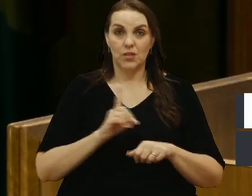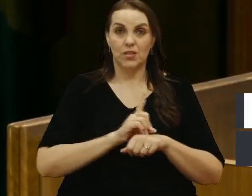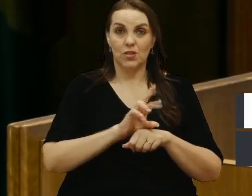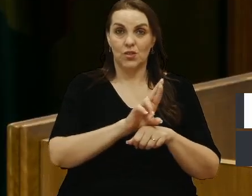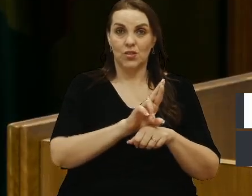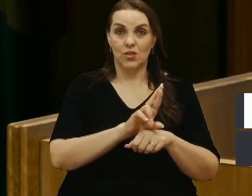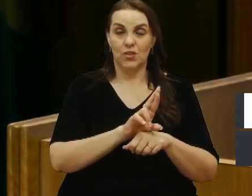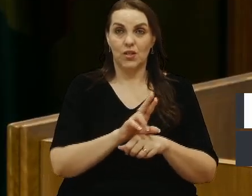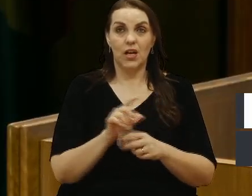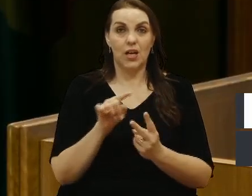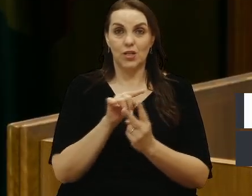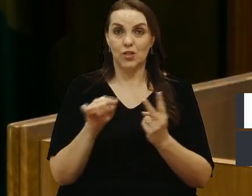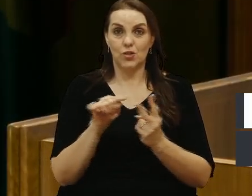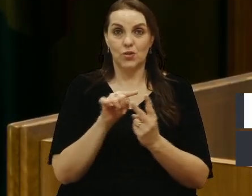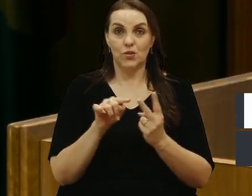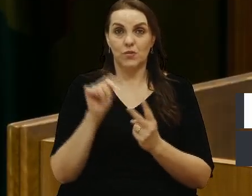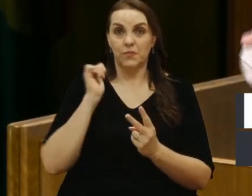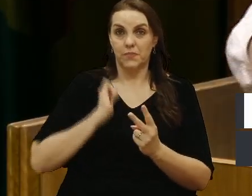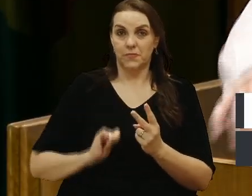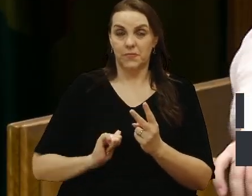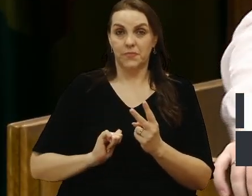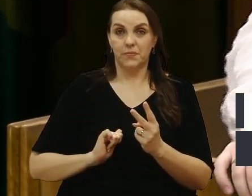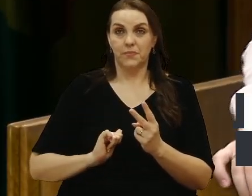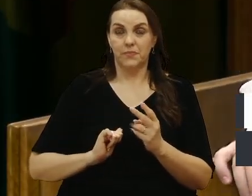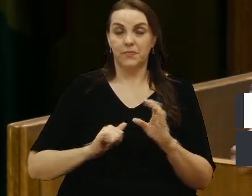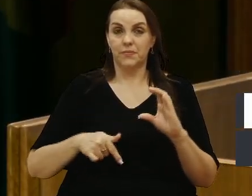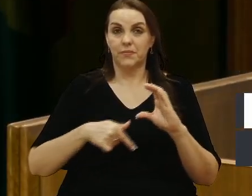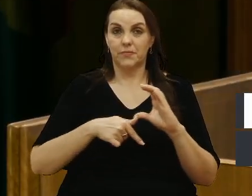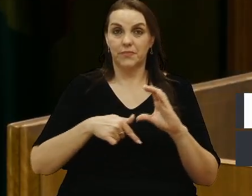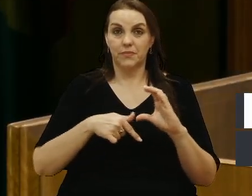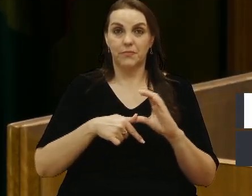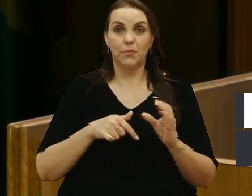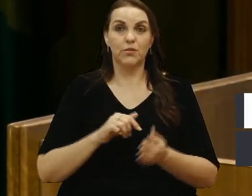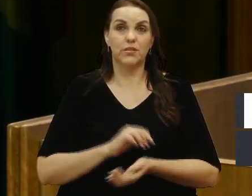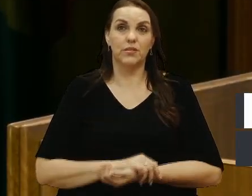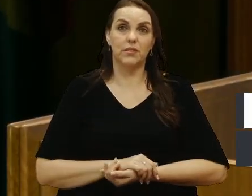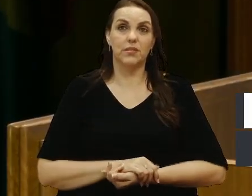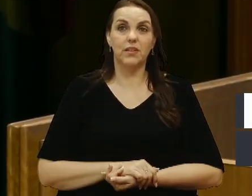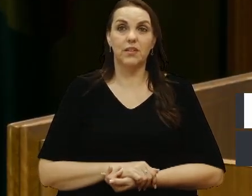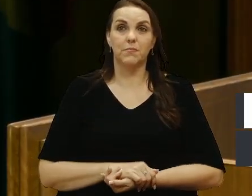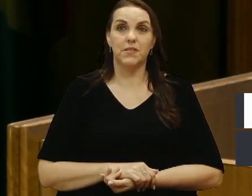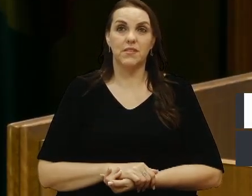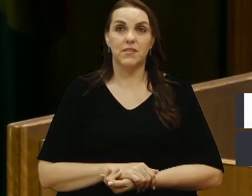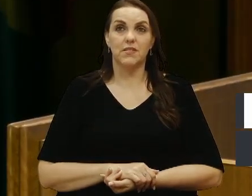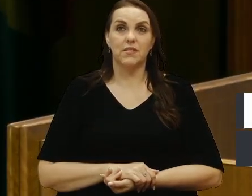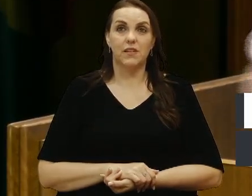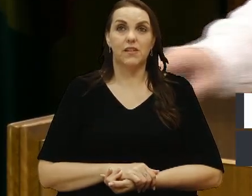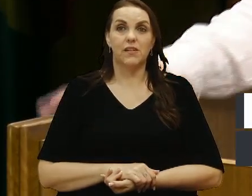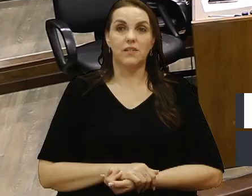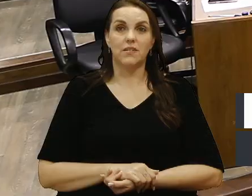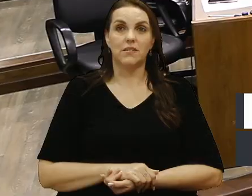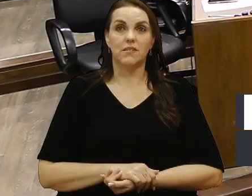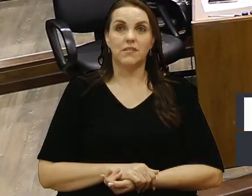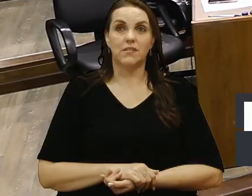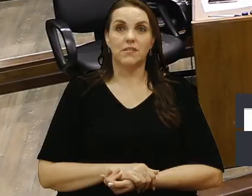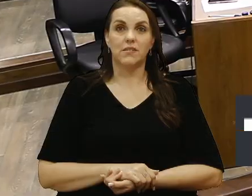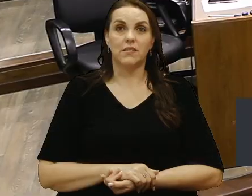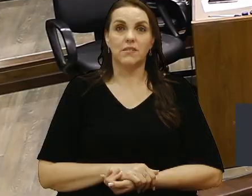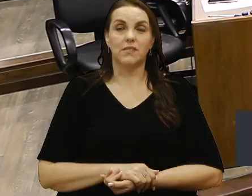ambas bolsistas da CAPES no doutorado. Vereadora Rose Frigeri. Seu à parte.